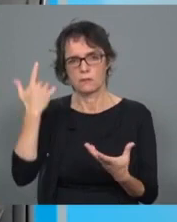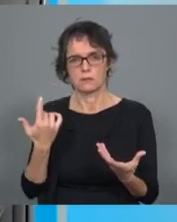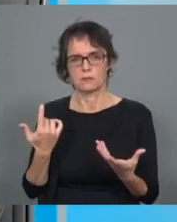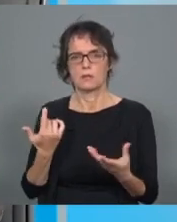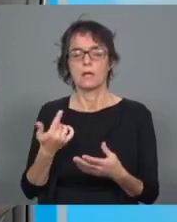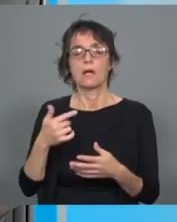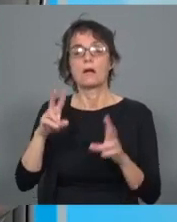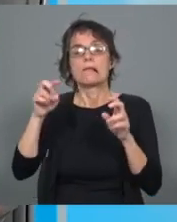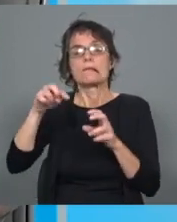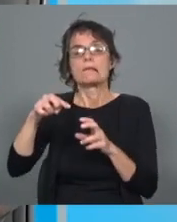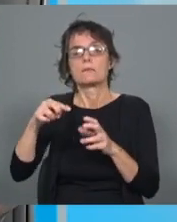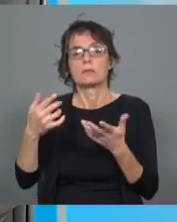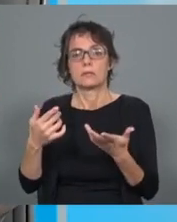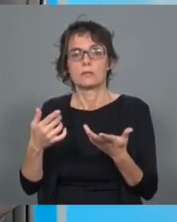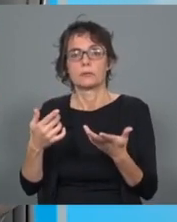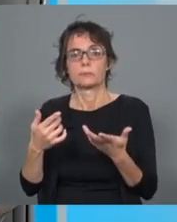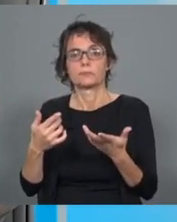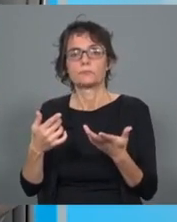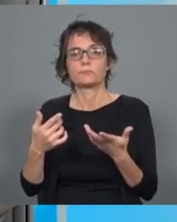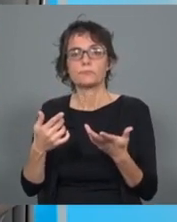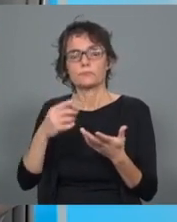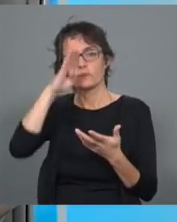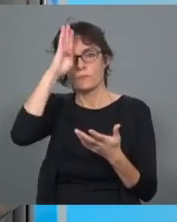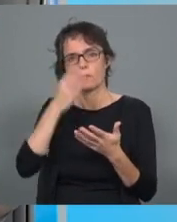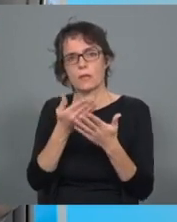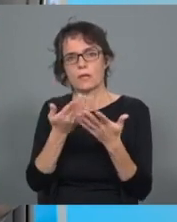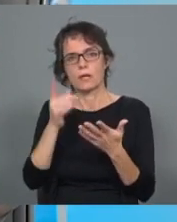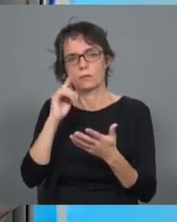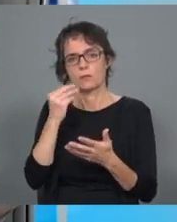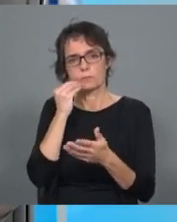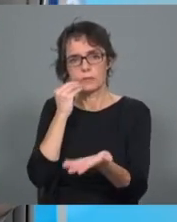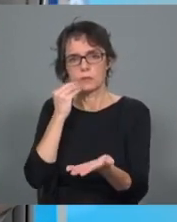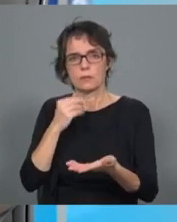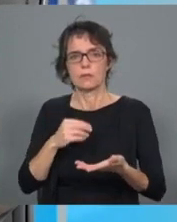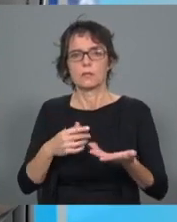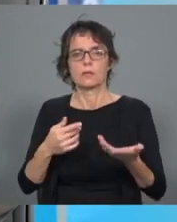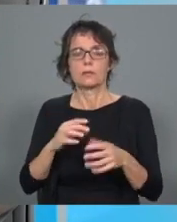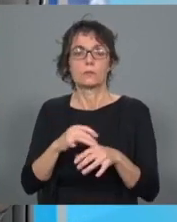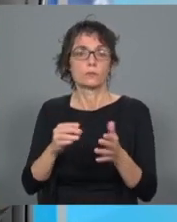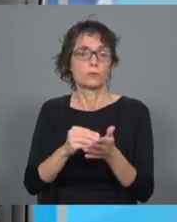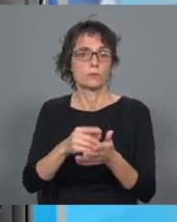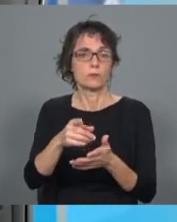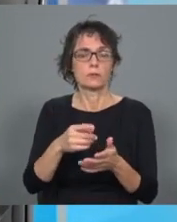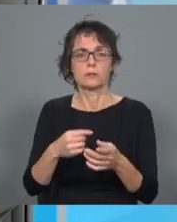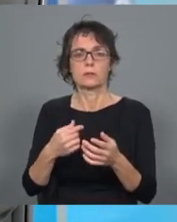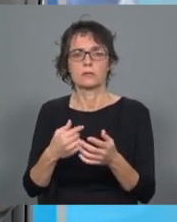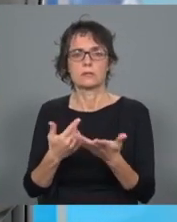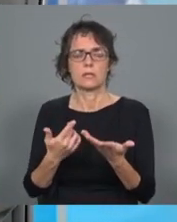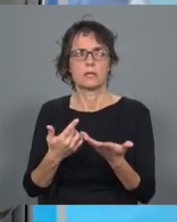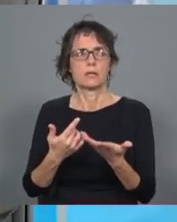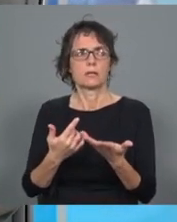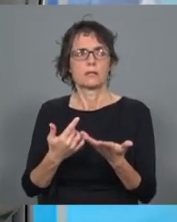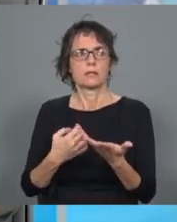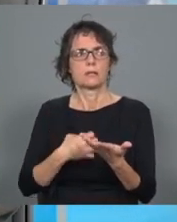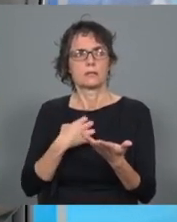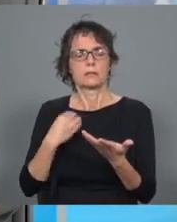Este tema que nos traz o Papa para este dia realmente convoca-nos muito e até é assim um abanão. Porque